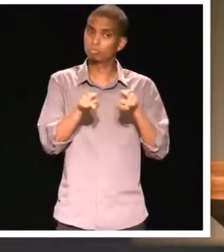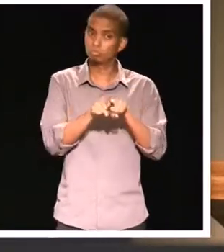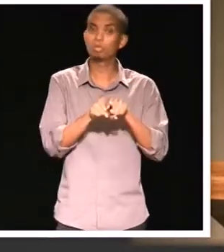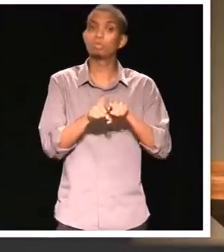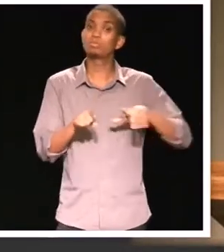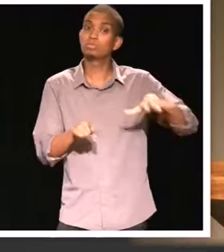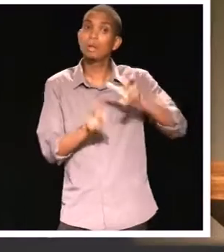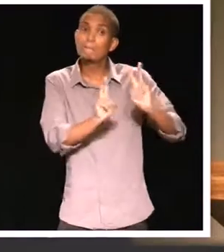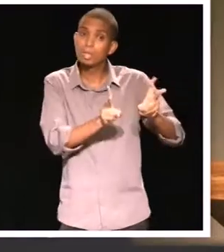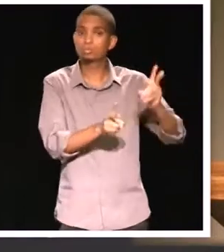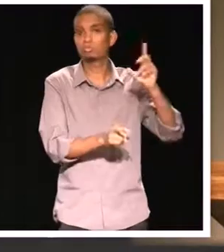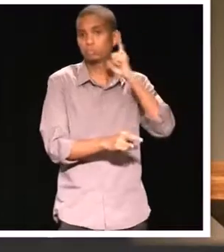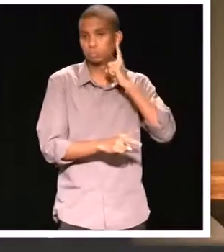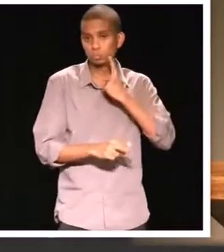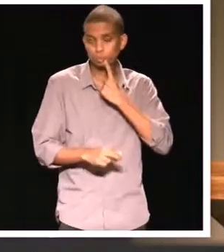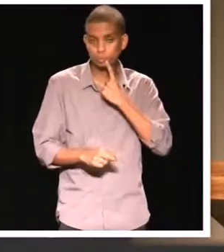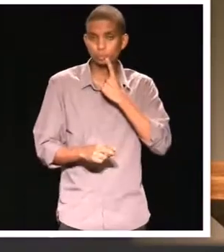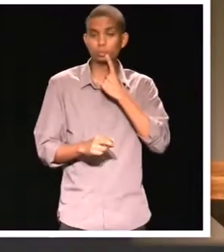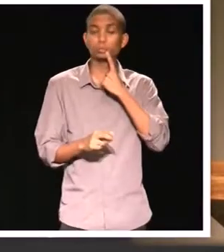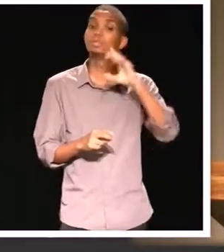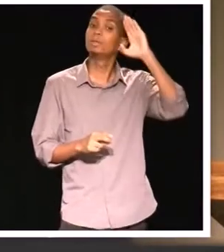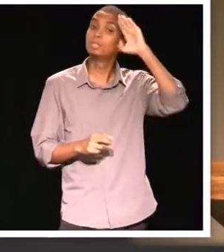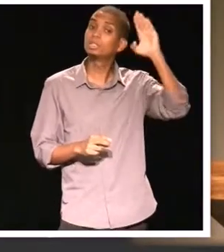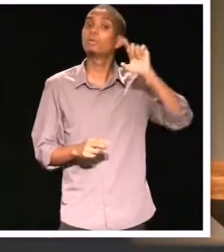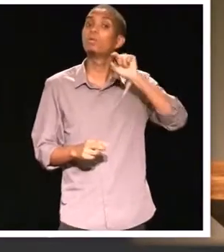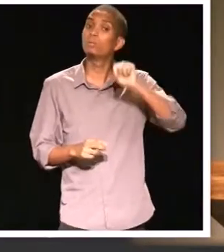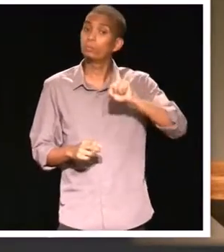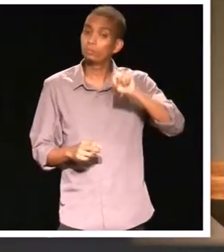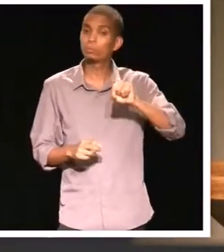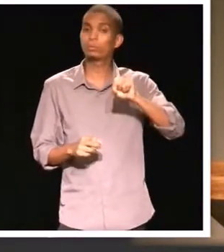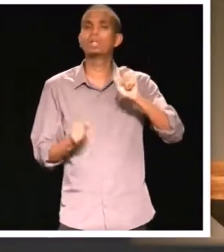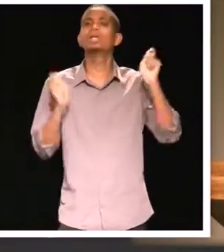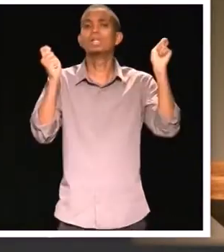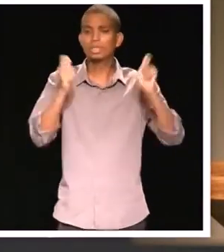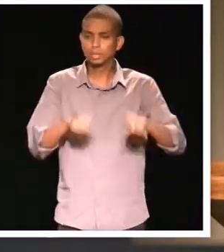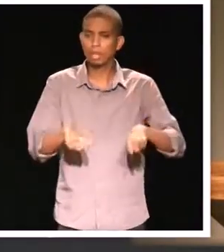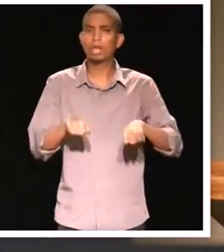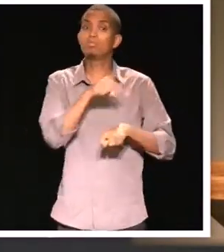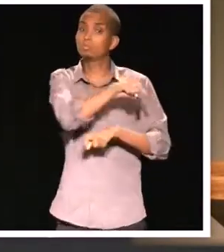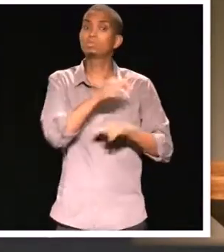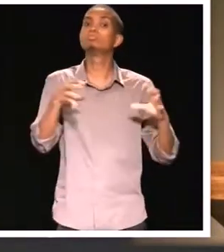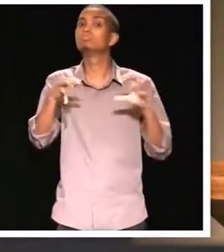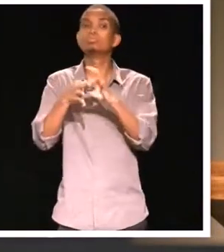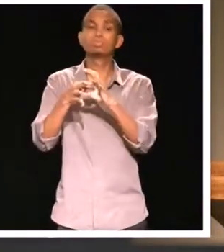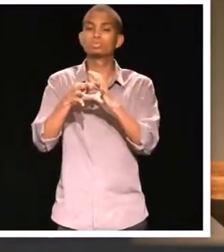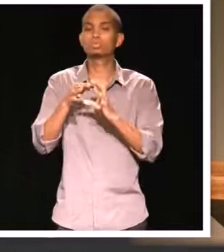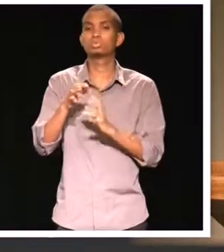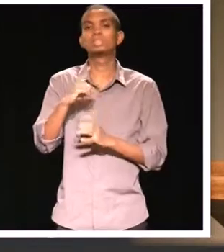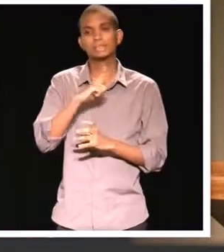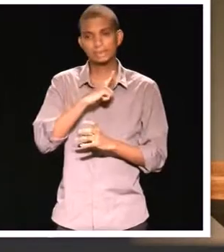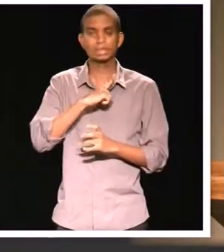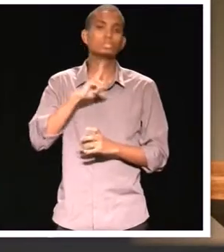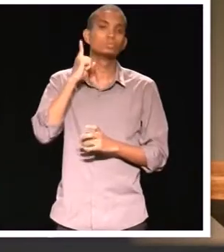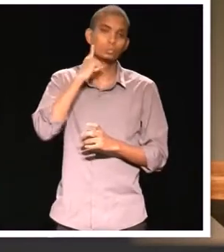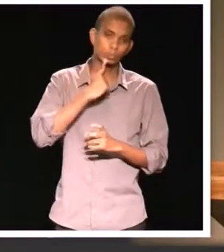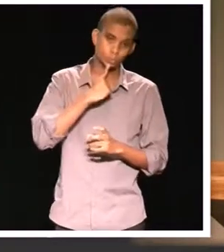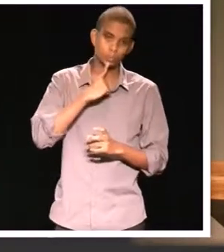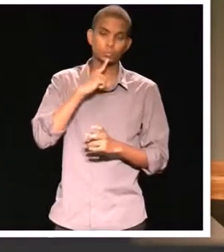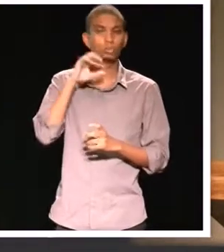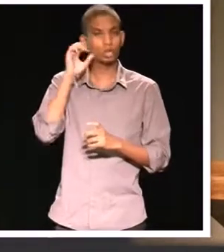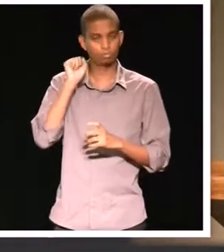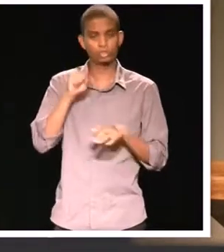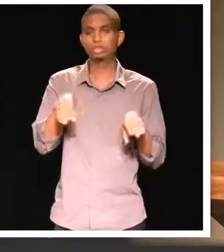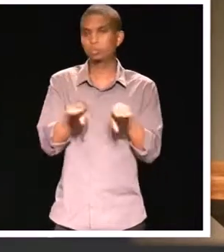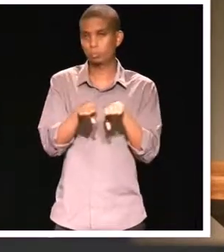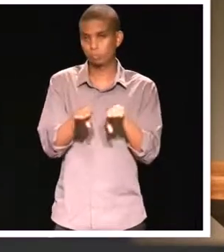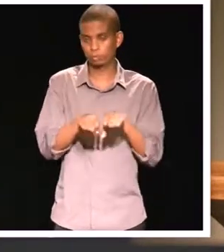mesmos surdos, sobretudo porque se considera que estão associados a ideais utópicos e